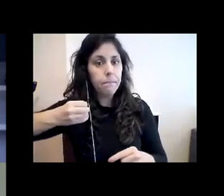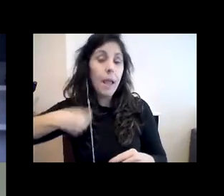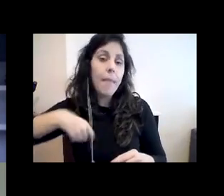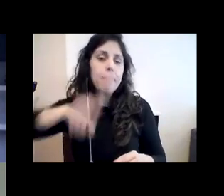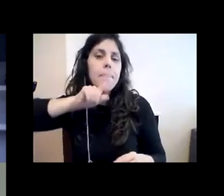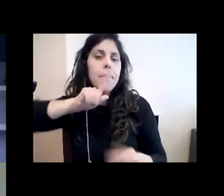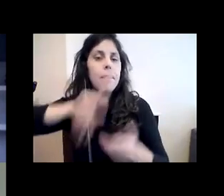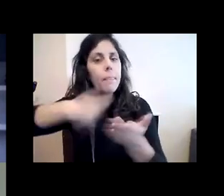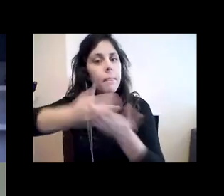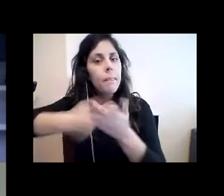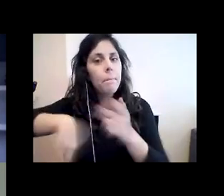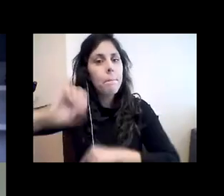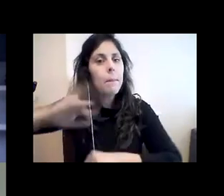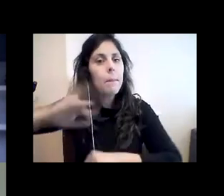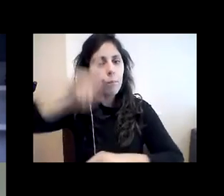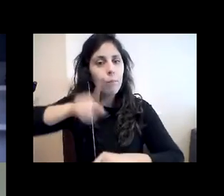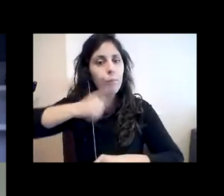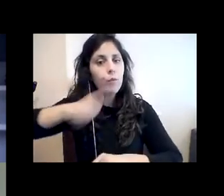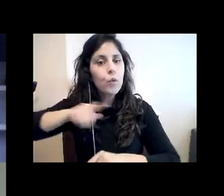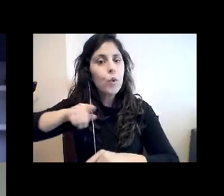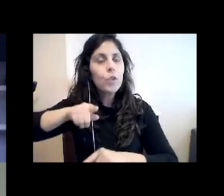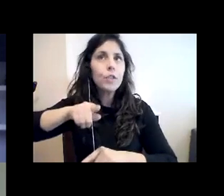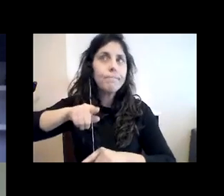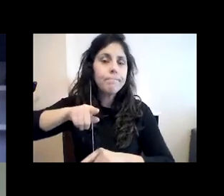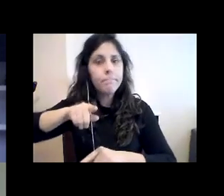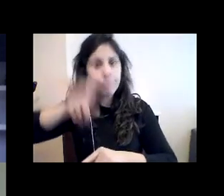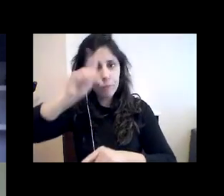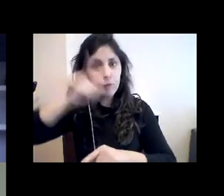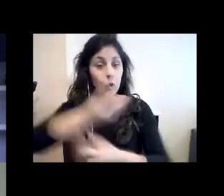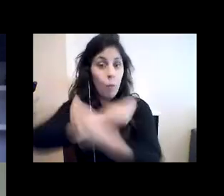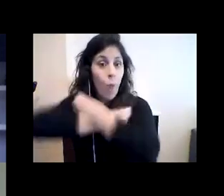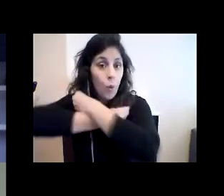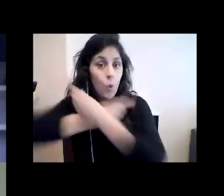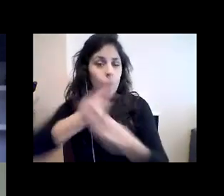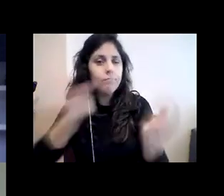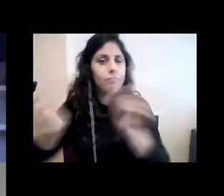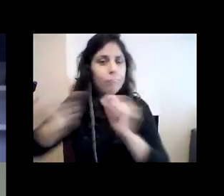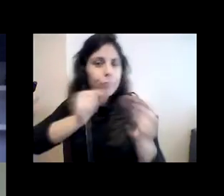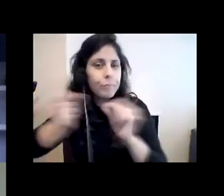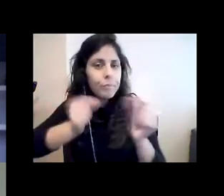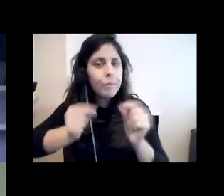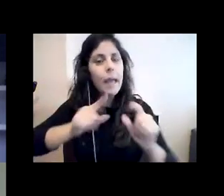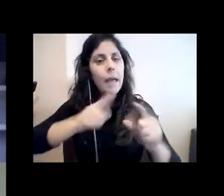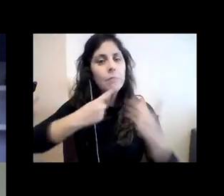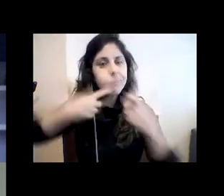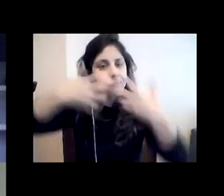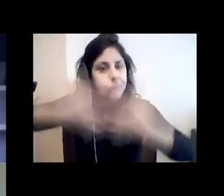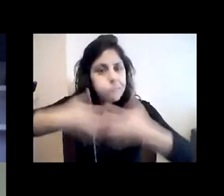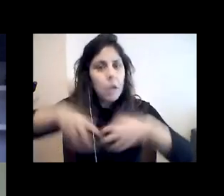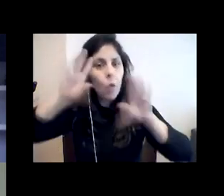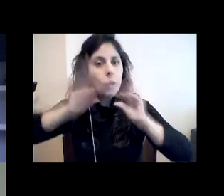permitiu, em primeiro lugar, aos professores aderentes do Bloco de Esquerda discutir questões sobre a educação e sobre a escola